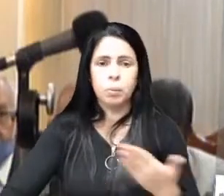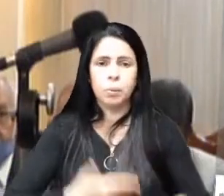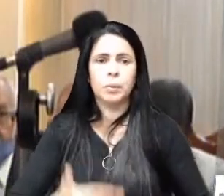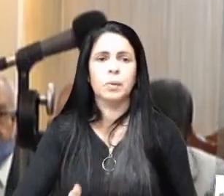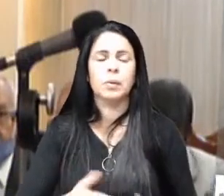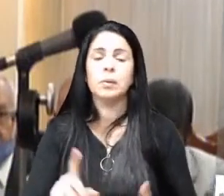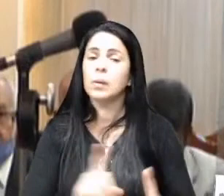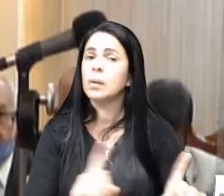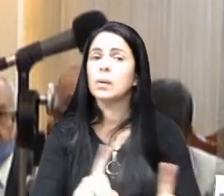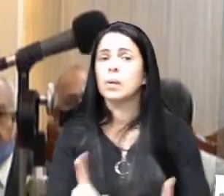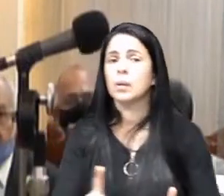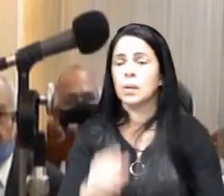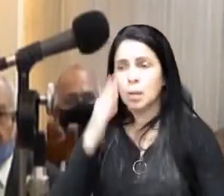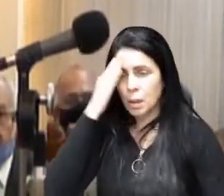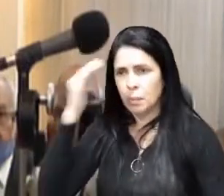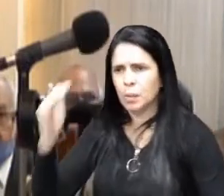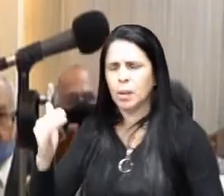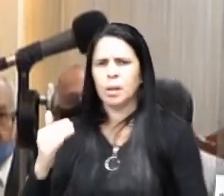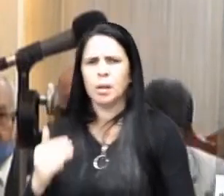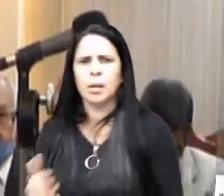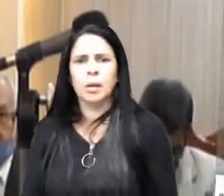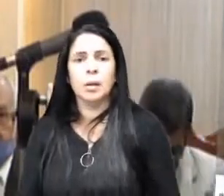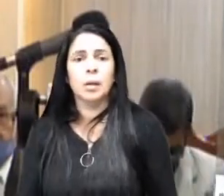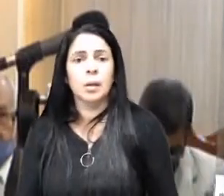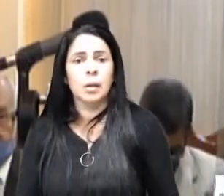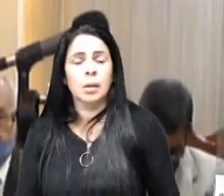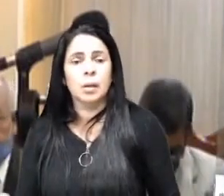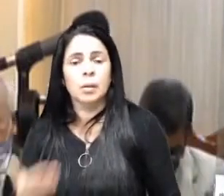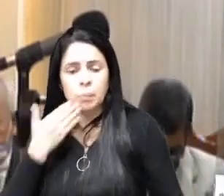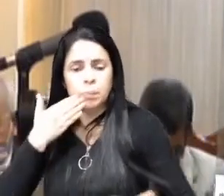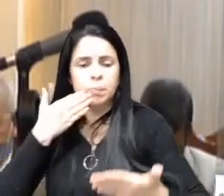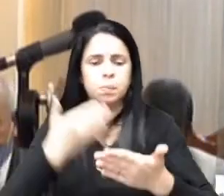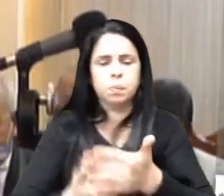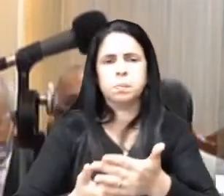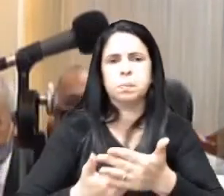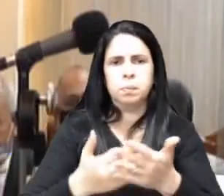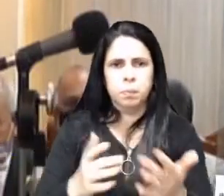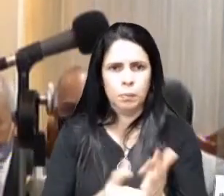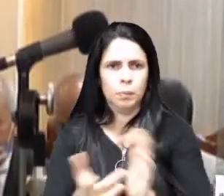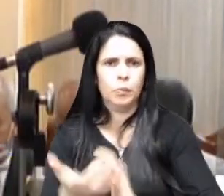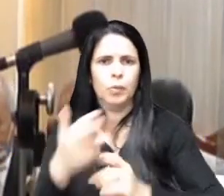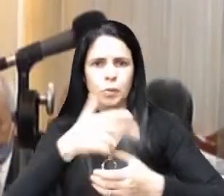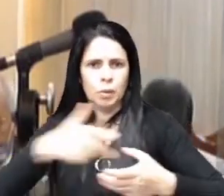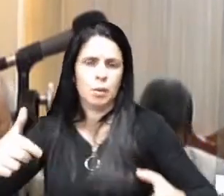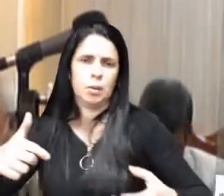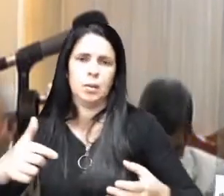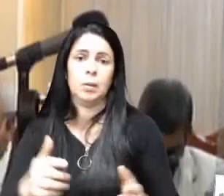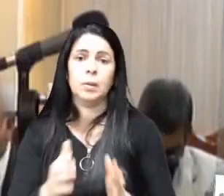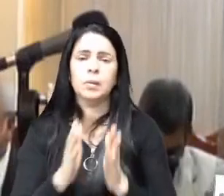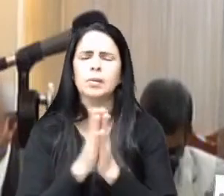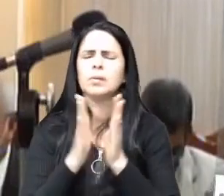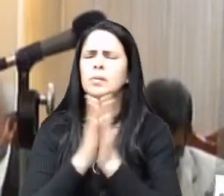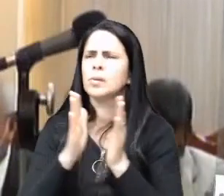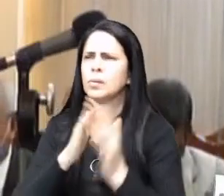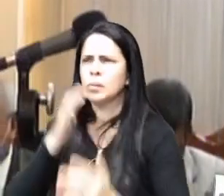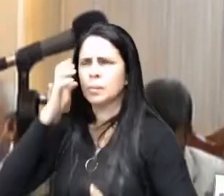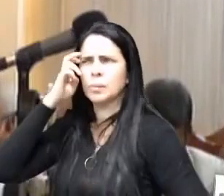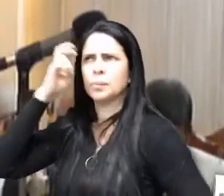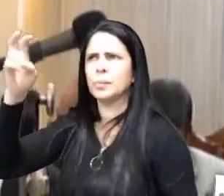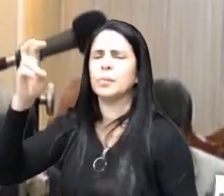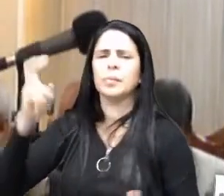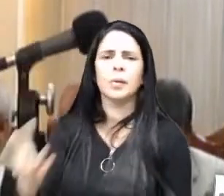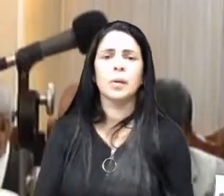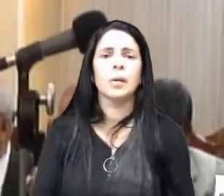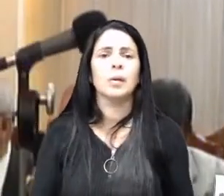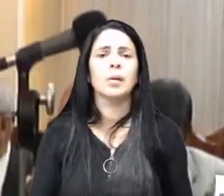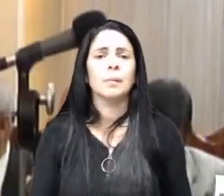Não adianta saber que o futuro chegou, não adianta viver com sobriedade, ser criterioso, dedicar-se